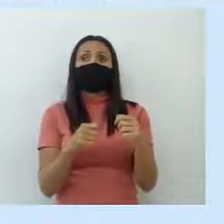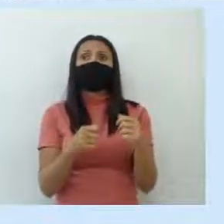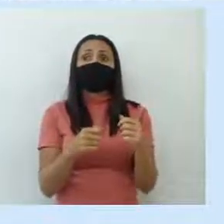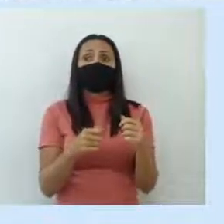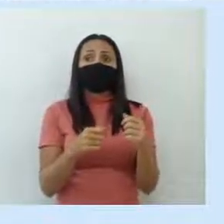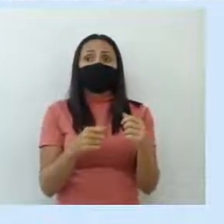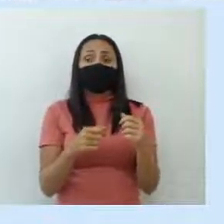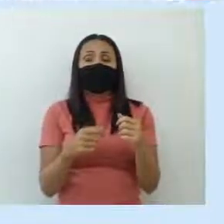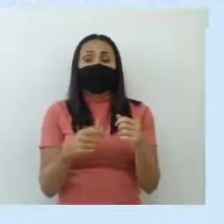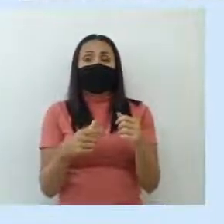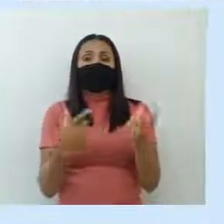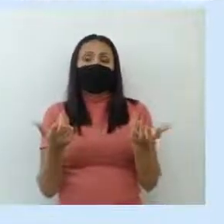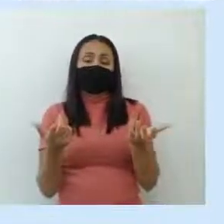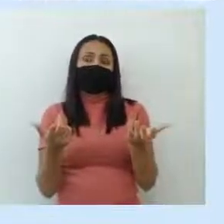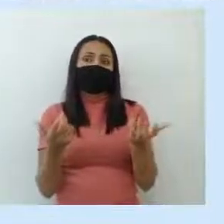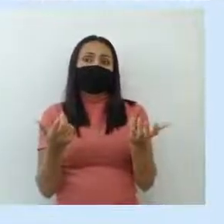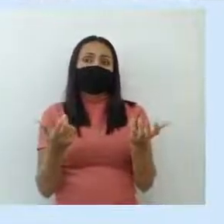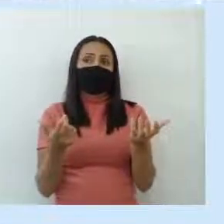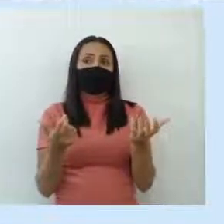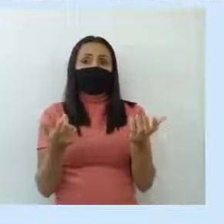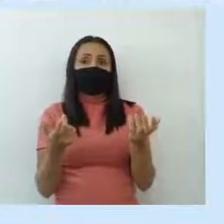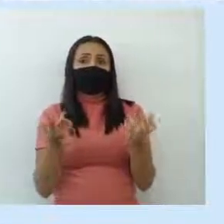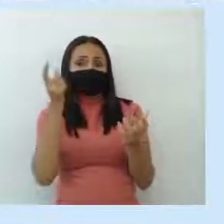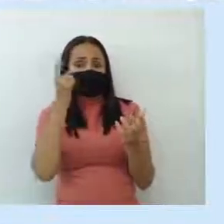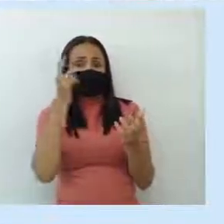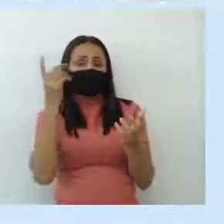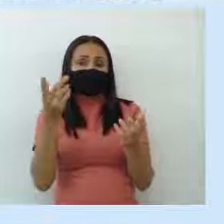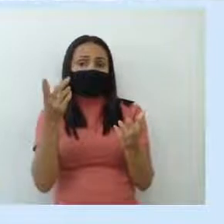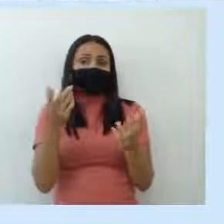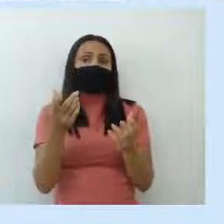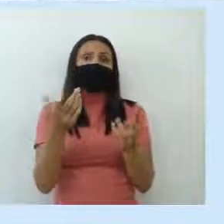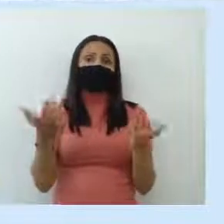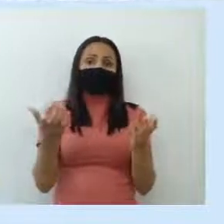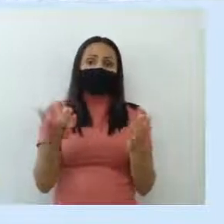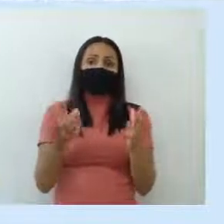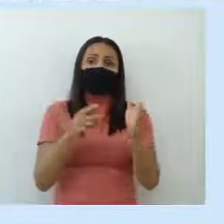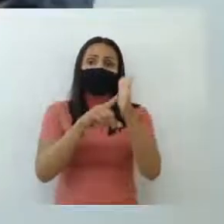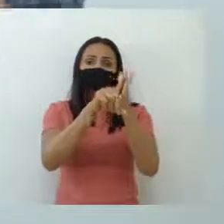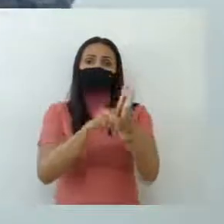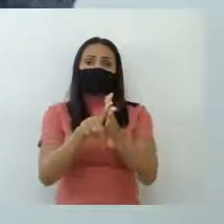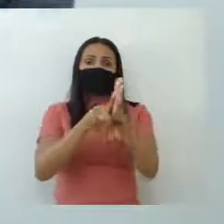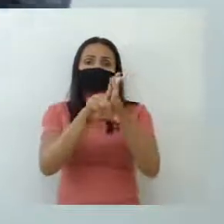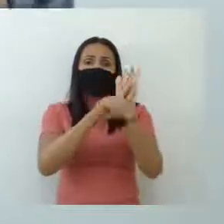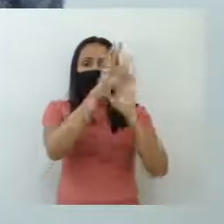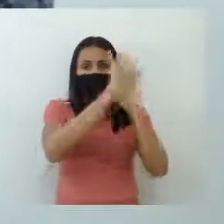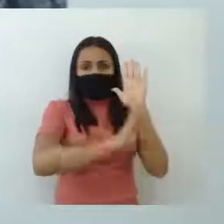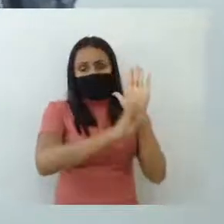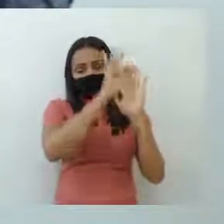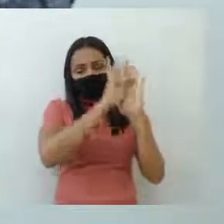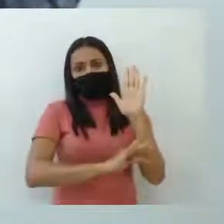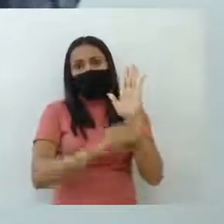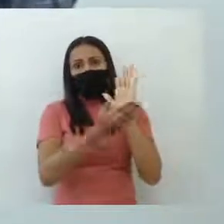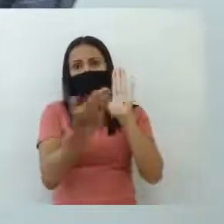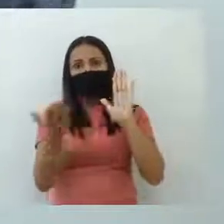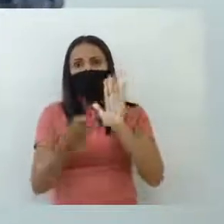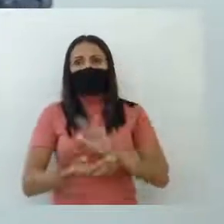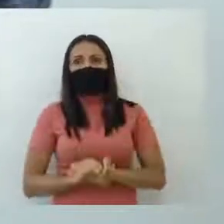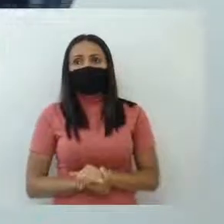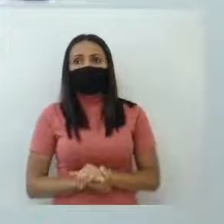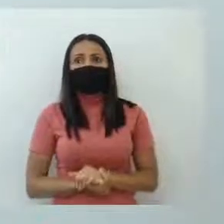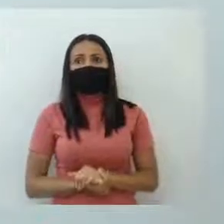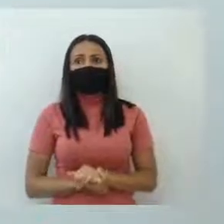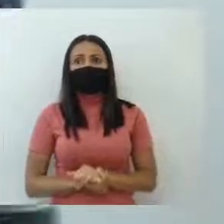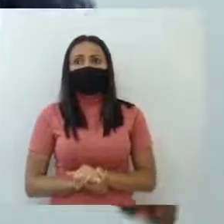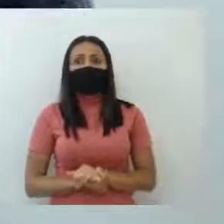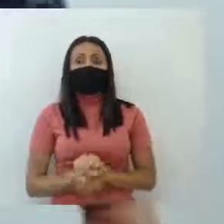mas se porventura se interessarem, consultar esse texto da Érica, né? Muito interessante. Então, vejamos. Então,